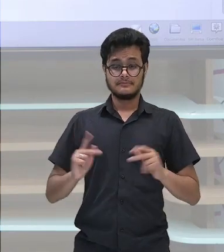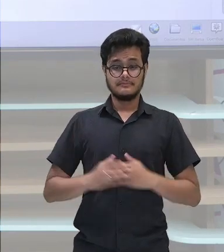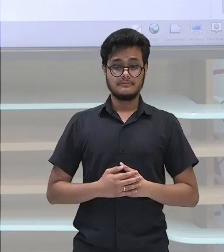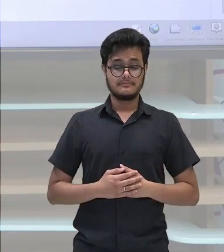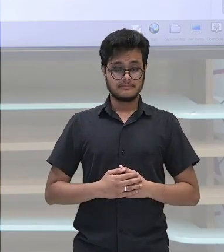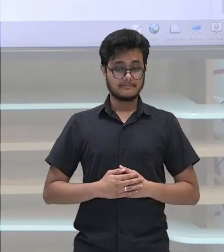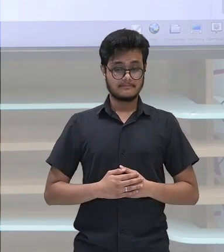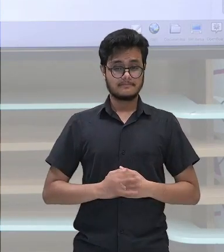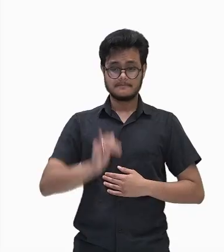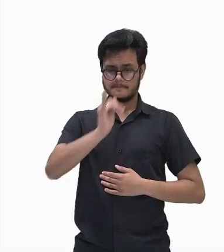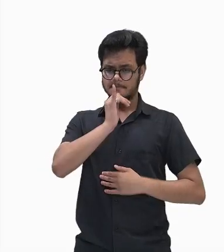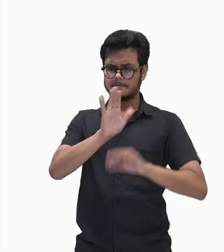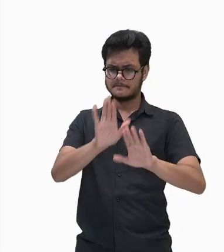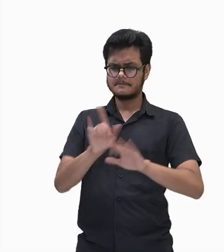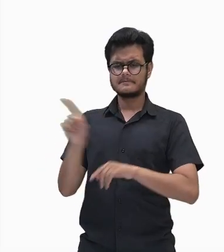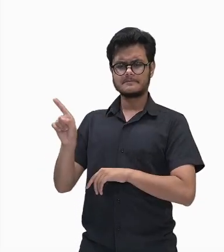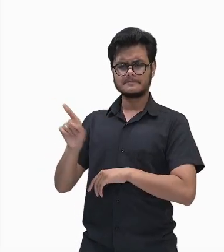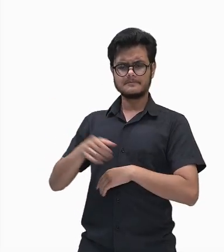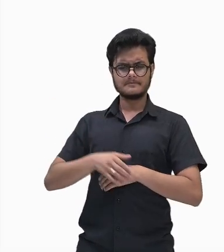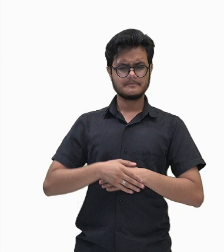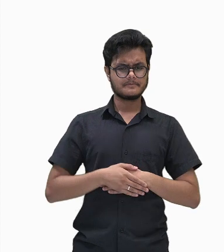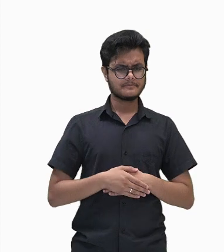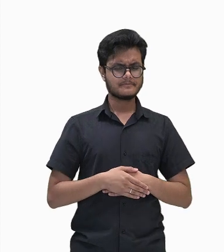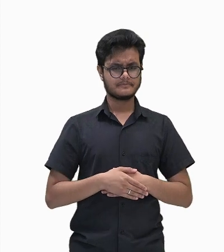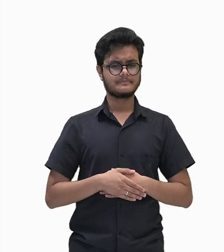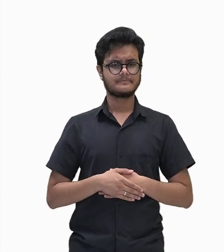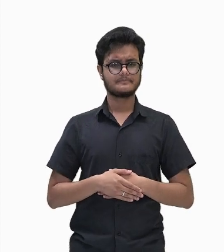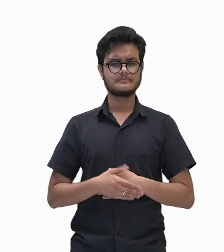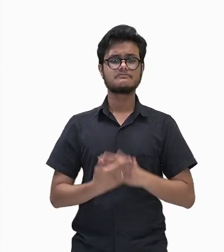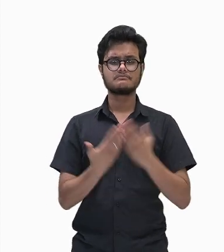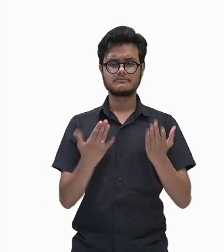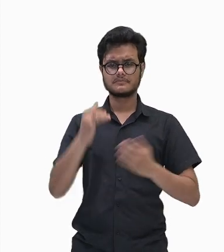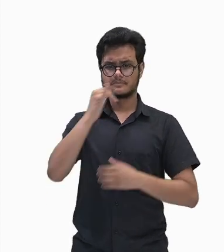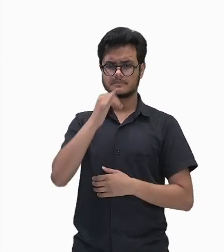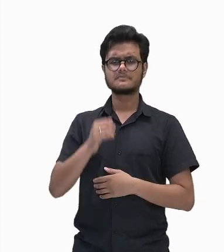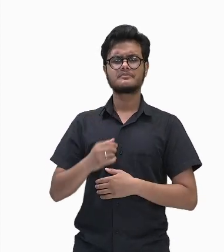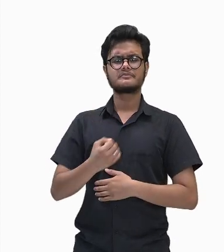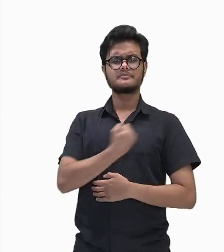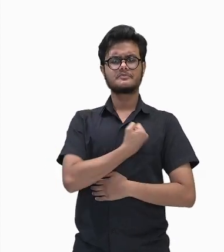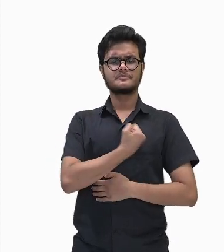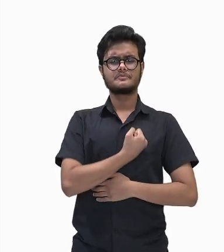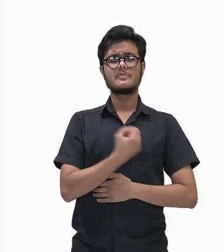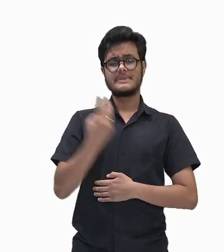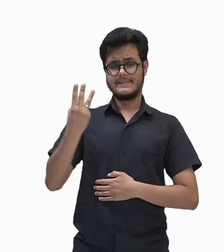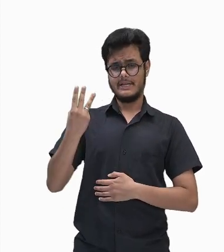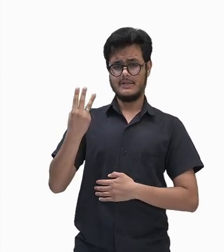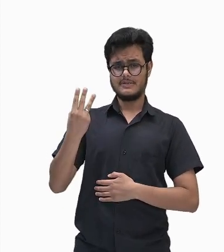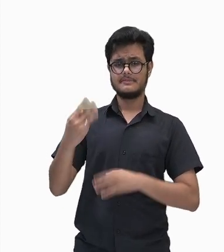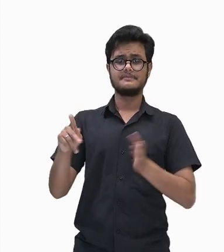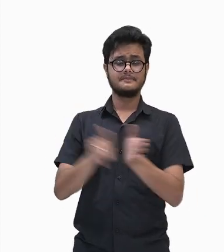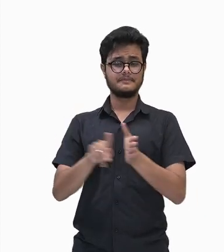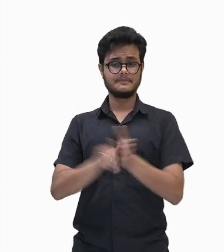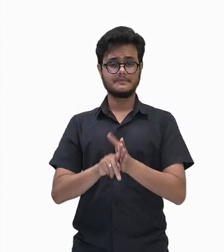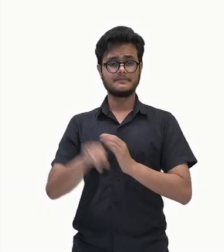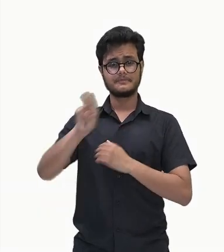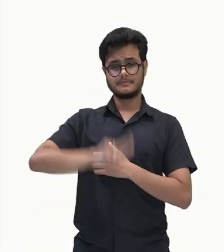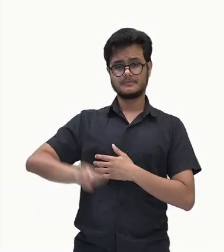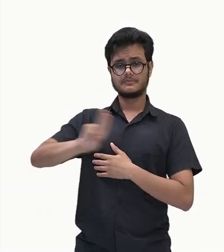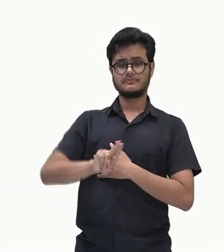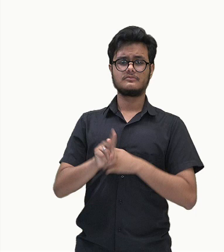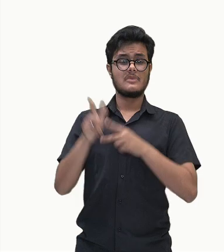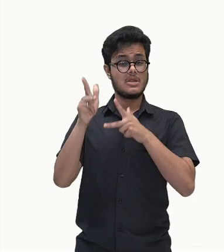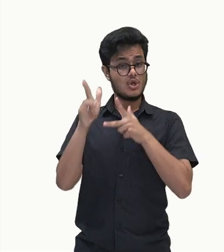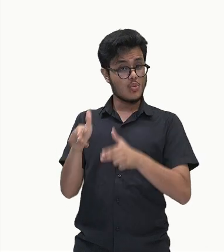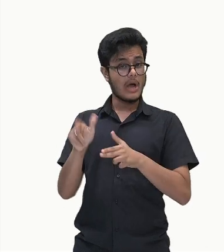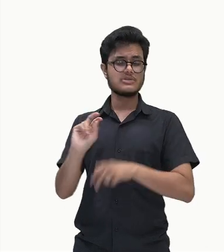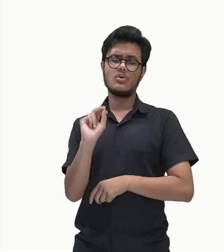exemplo um pouquinho menor temos aqui quantos números de três algarismos iguais ou